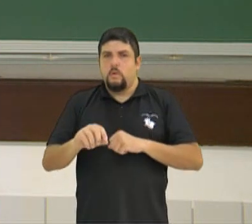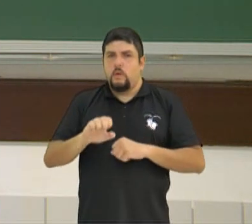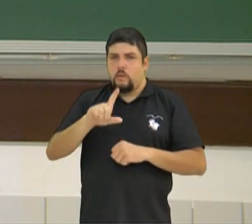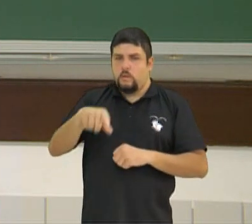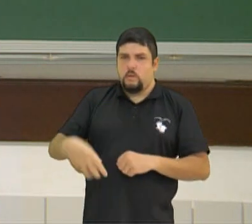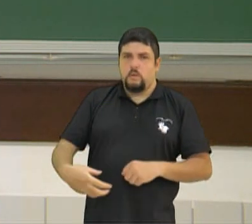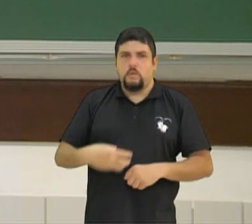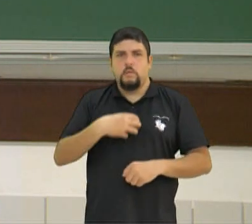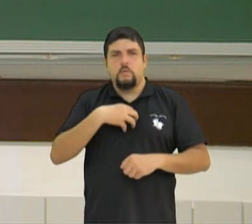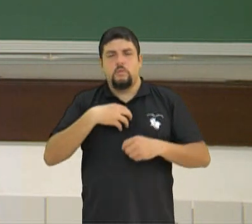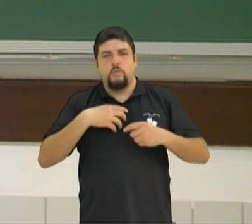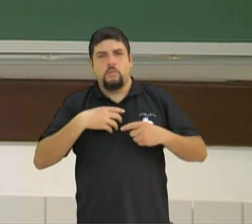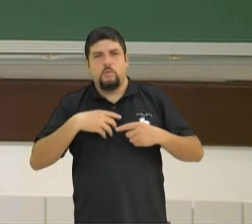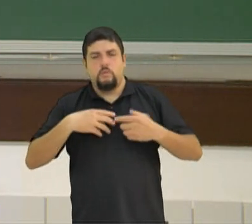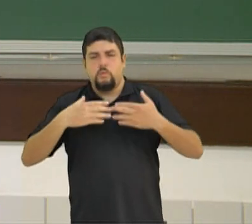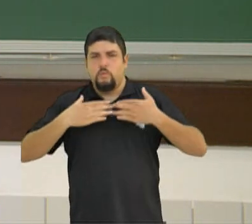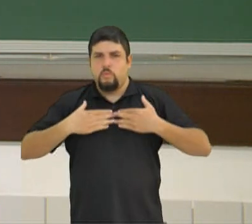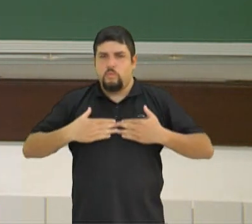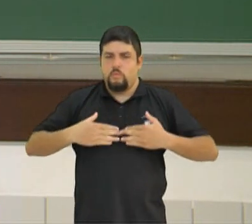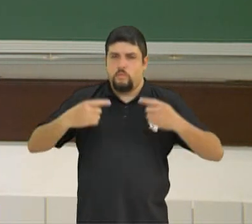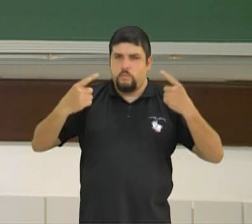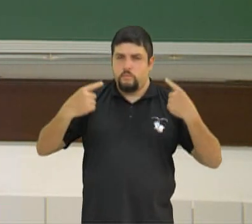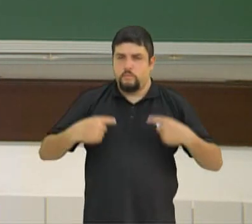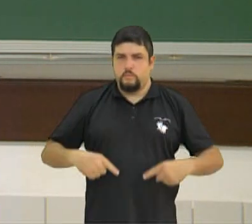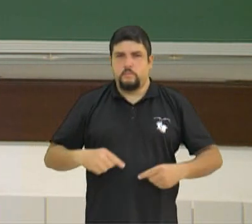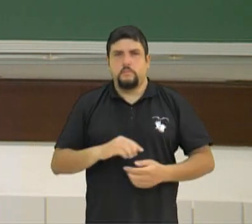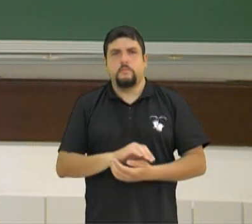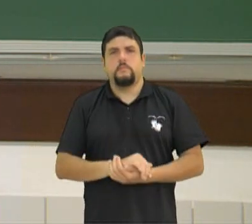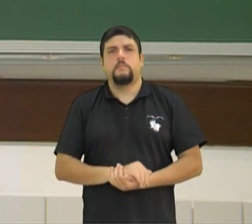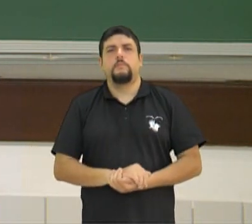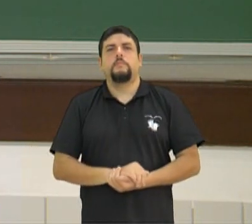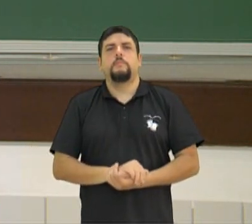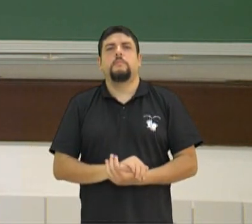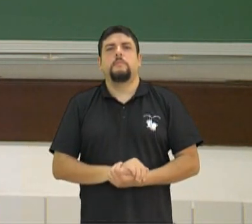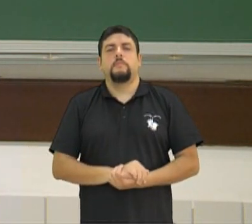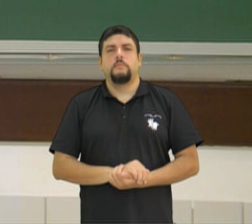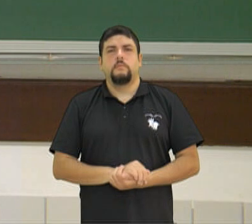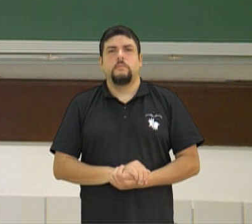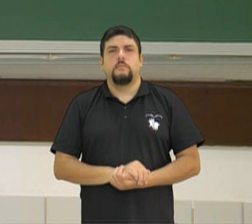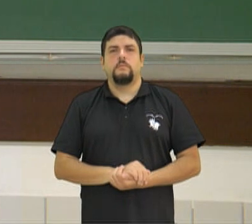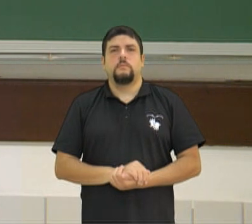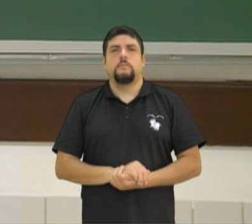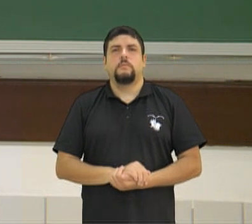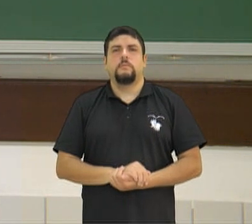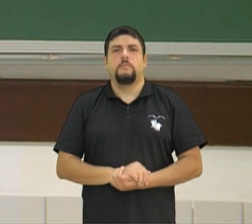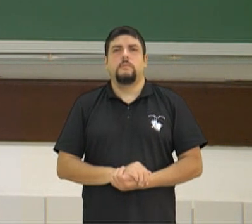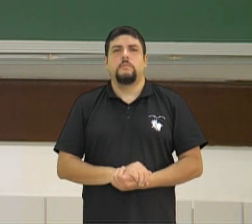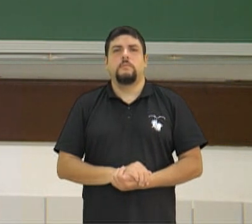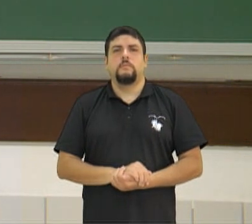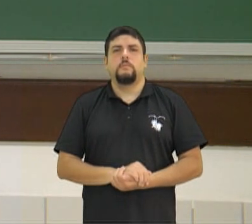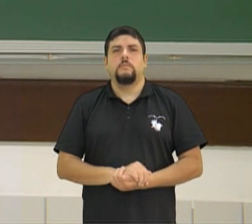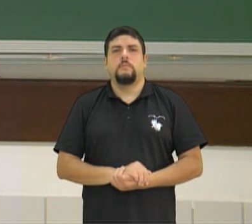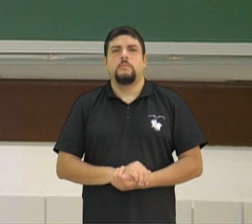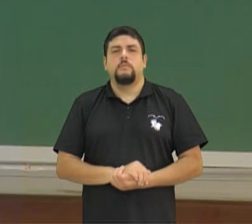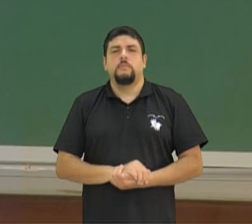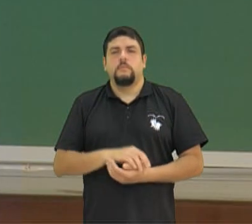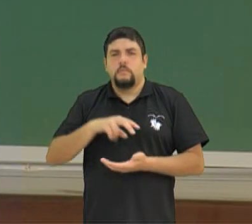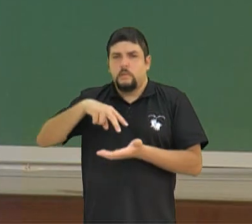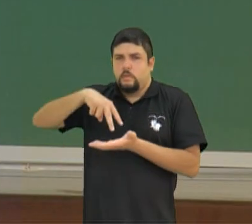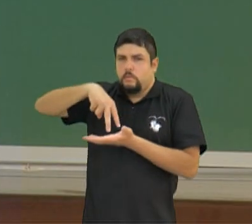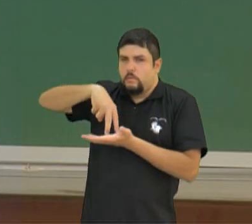cuerpo humano, bien. Otras acciones del cuerpo, a ver, agacharse, se